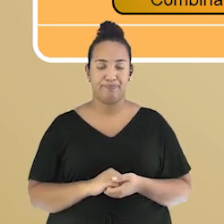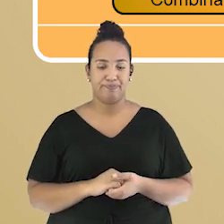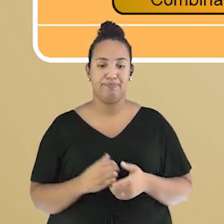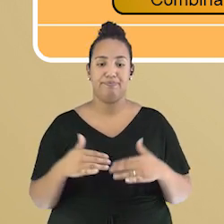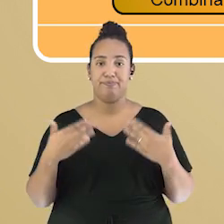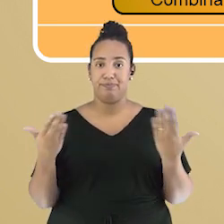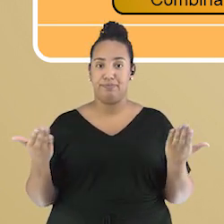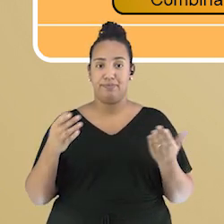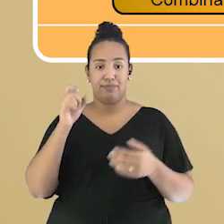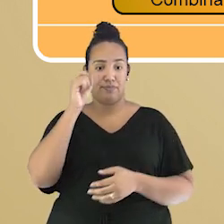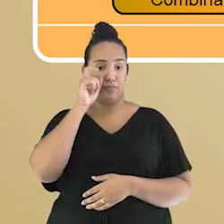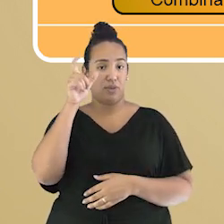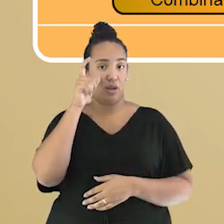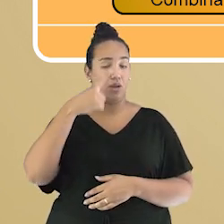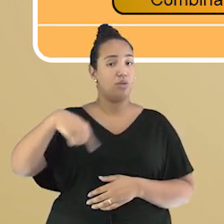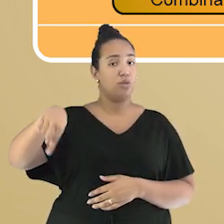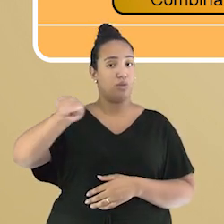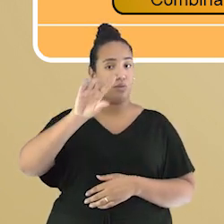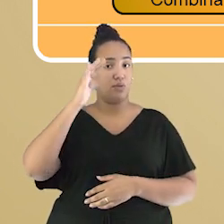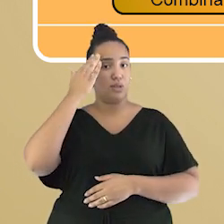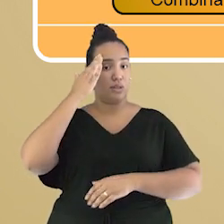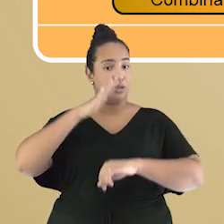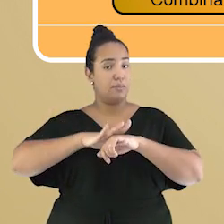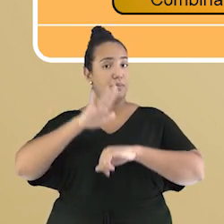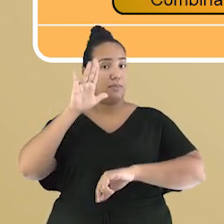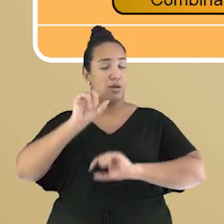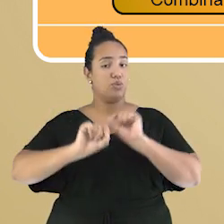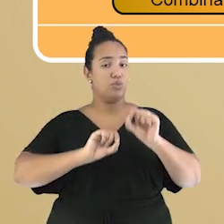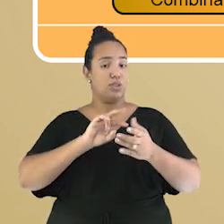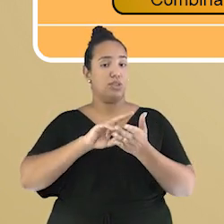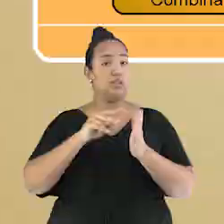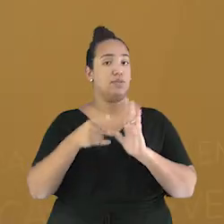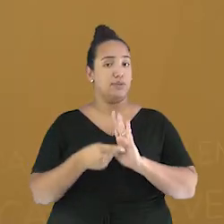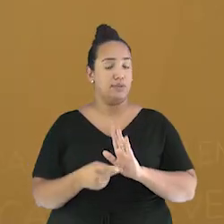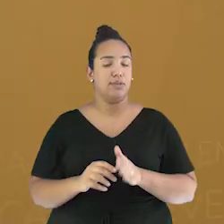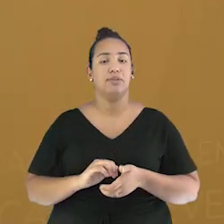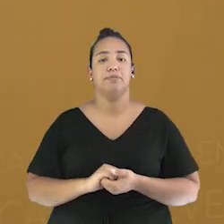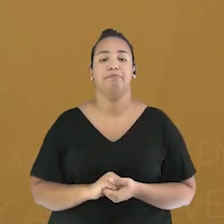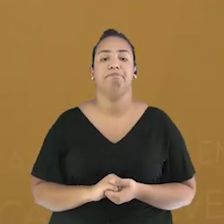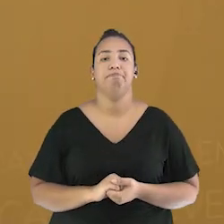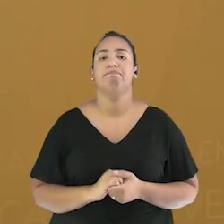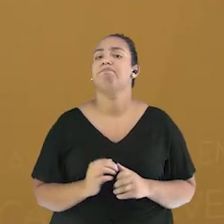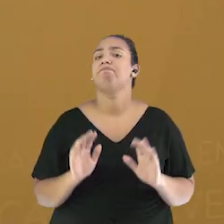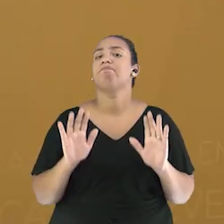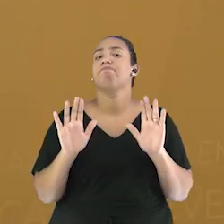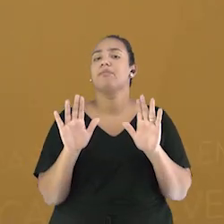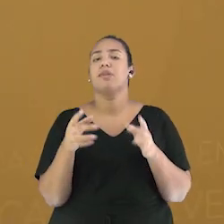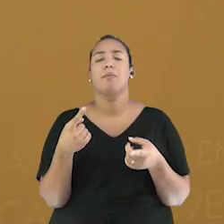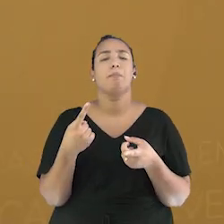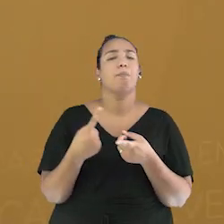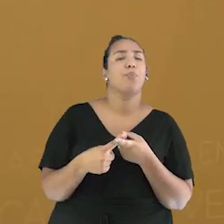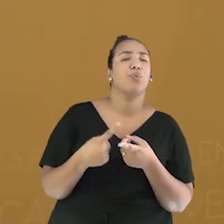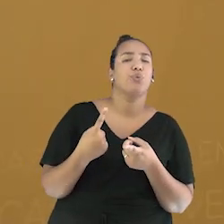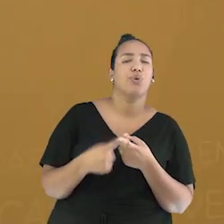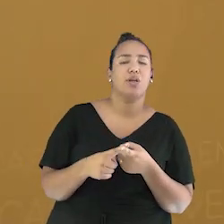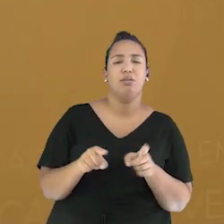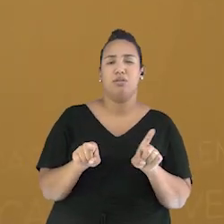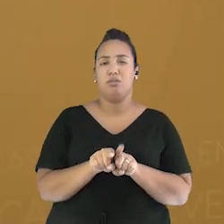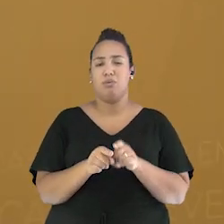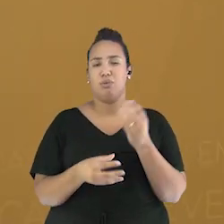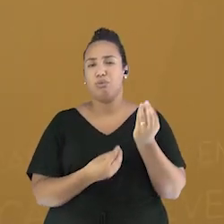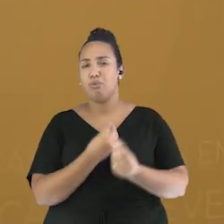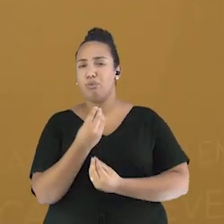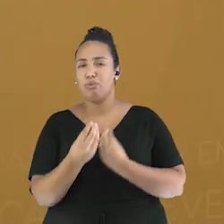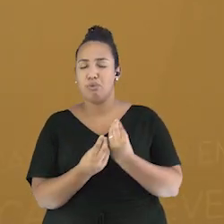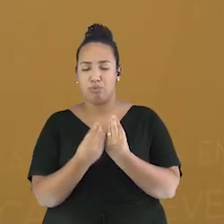Então fique ligadinhos que agora nós vamos começar a entender o que é decomposição. Mas por que será e como ocorre